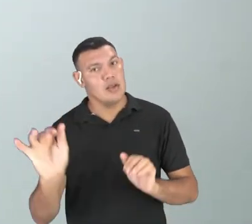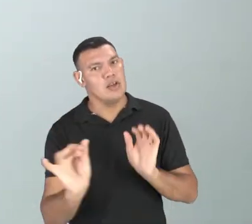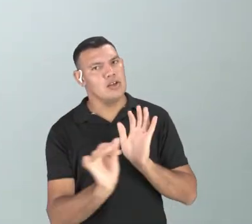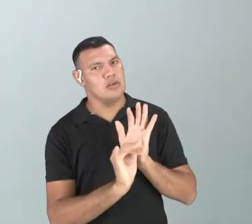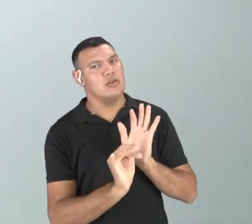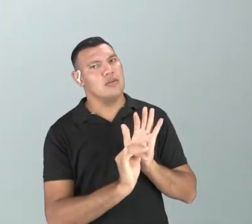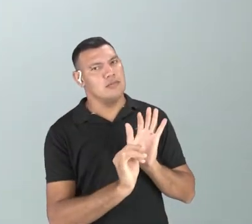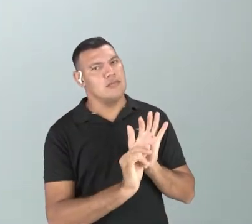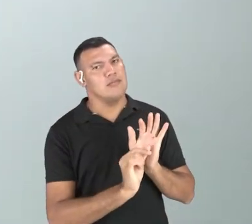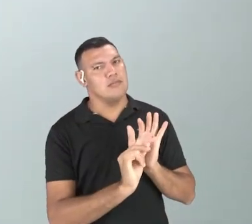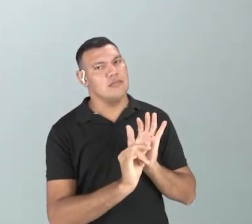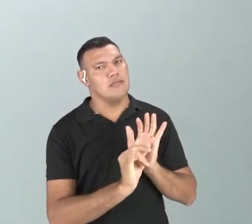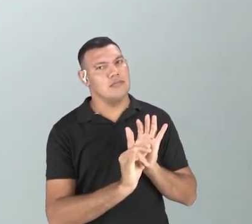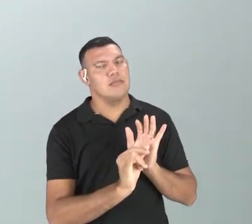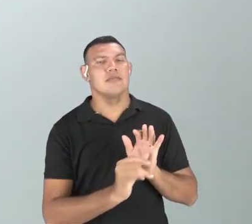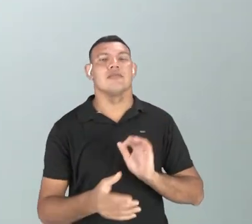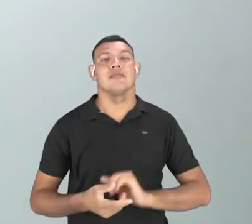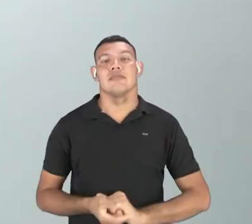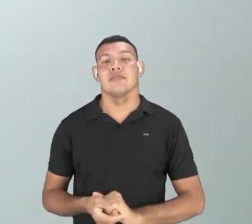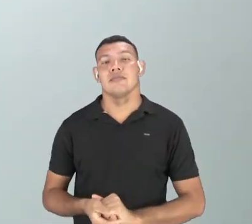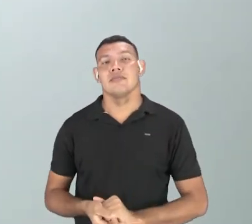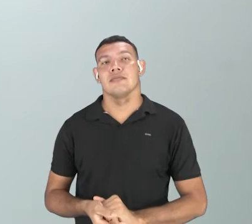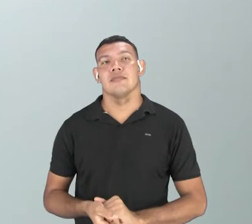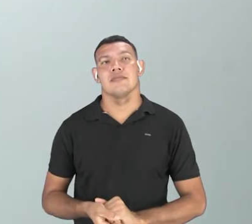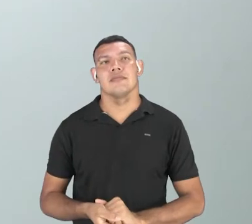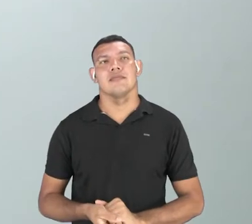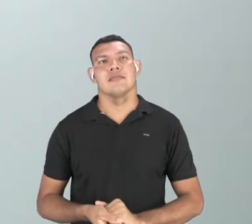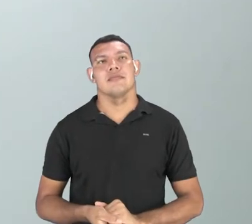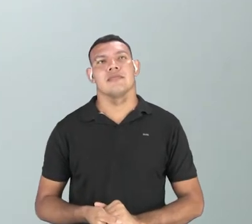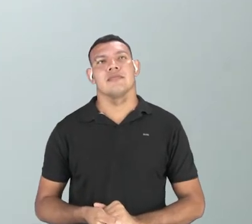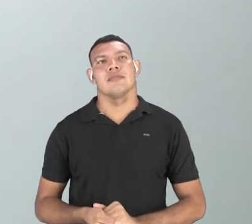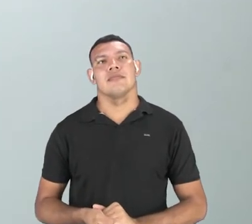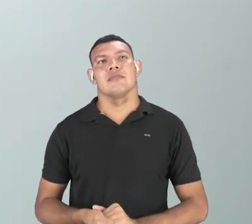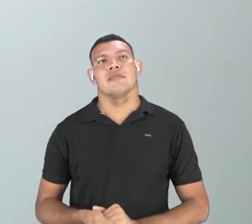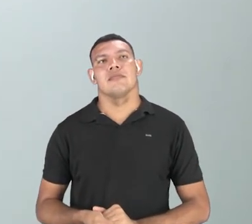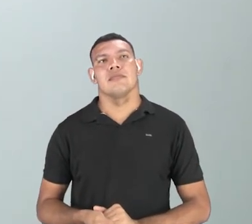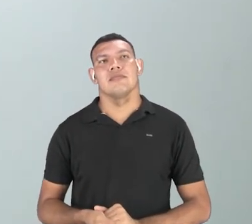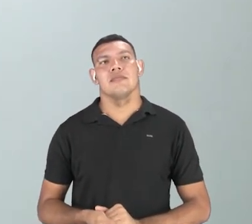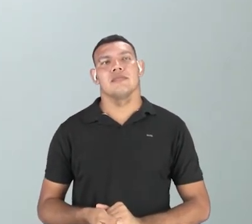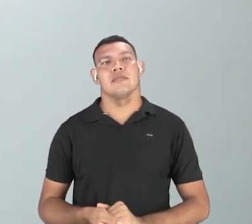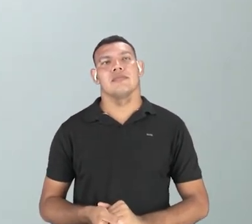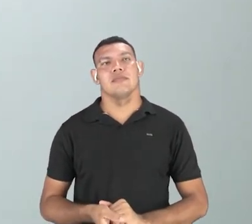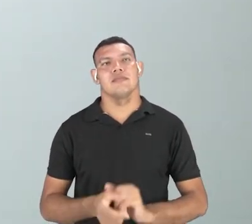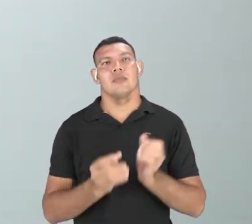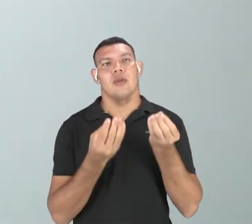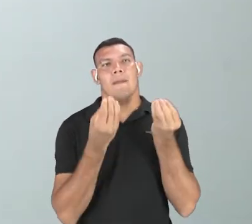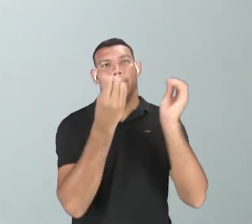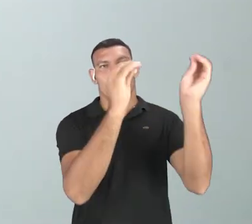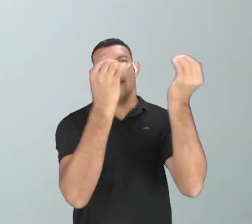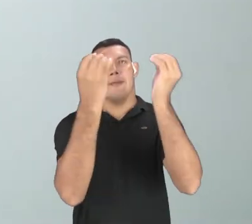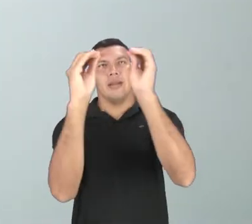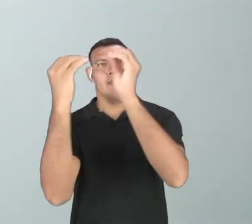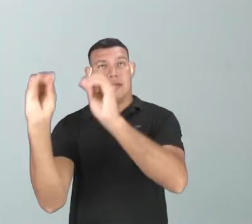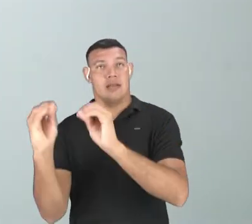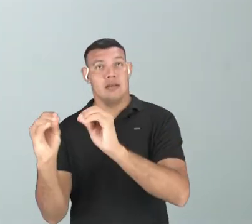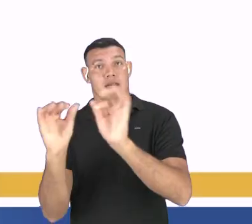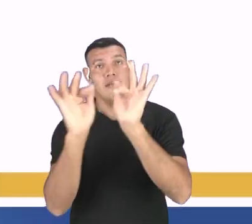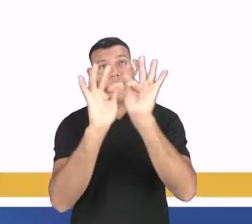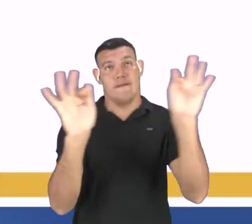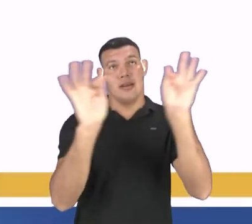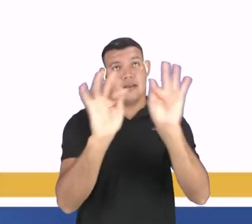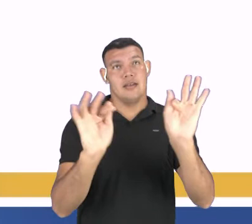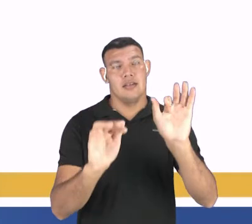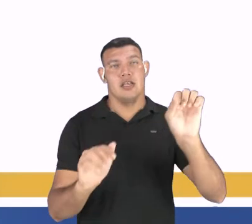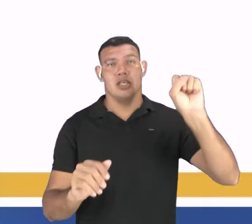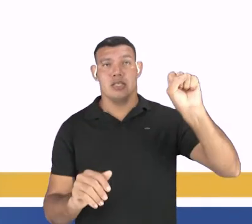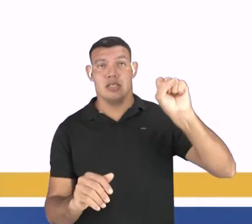da condição e é isso que a gente vai fazer. Olha só. Completa as frases com si ou si.